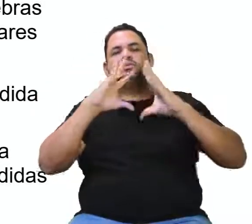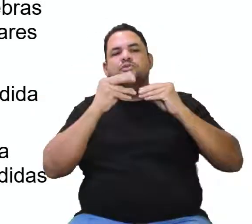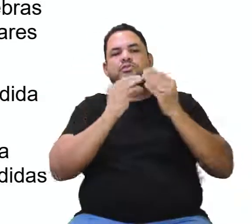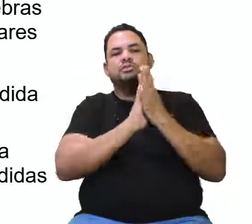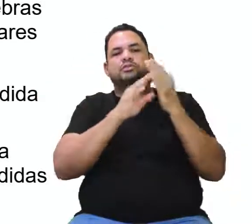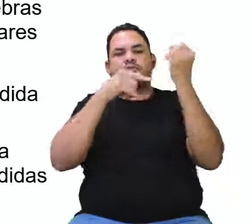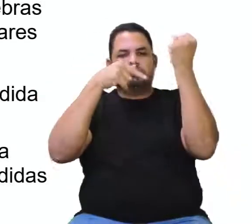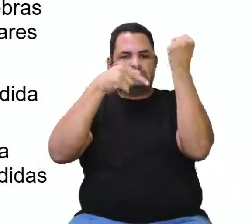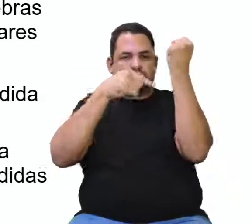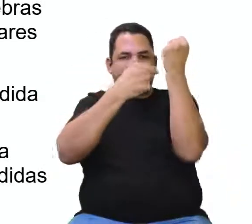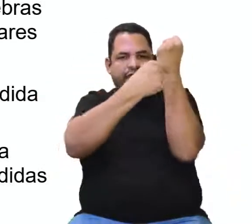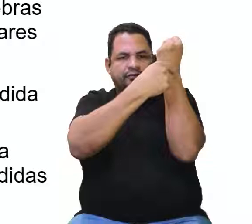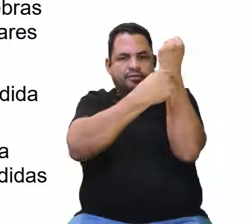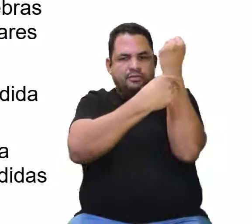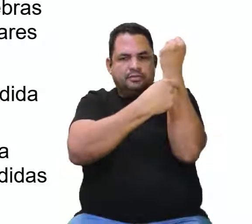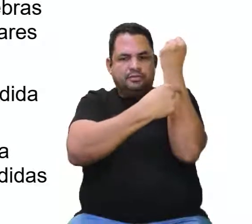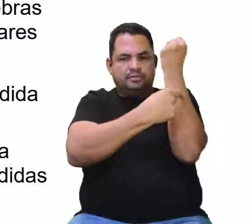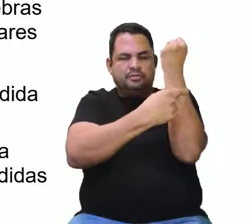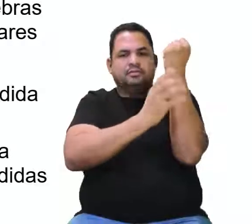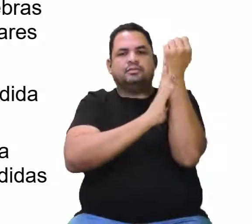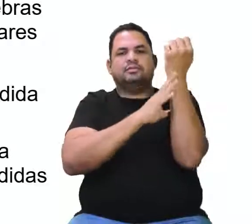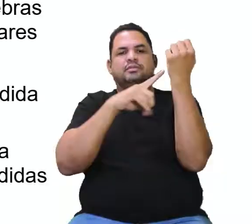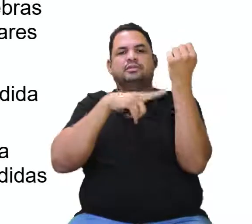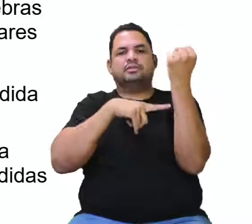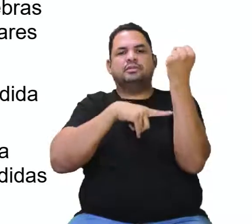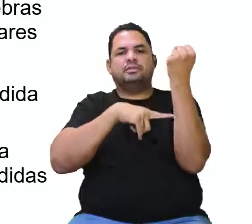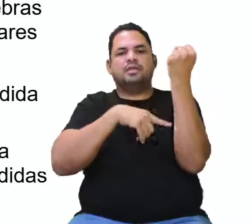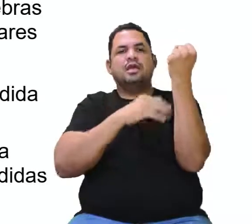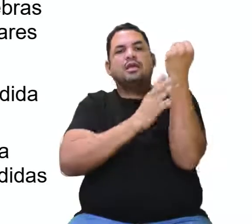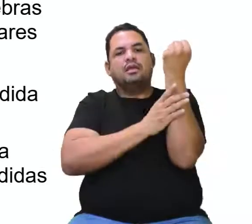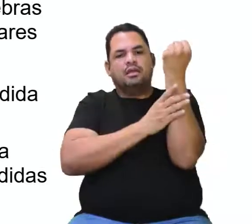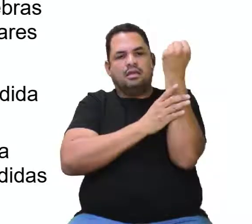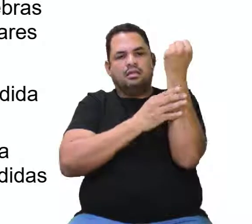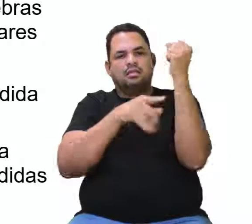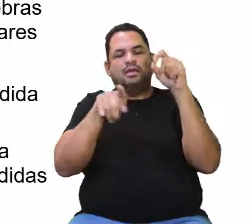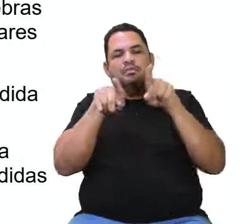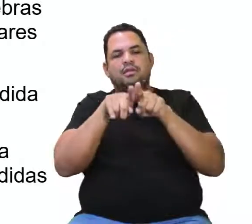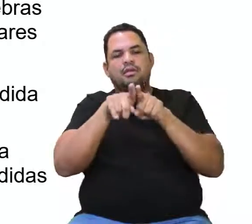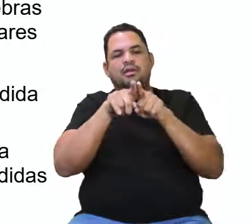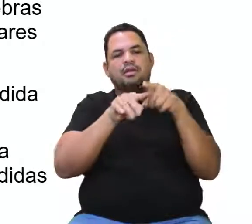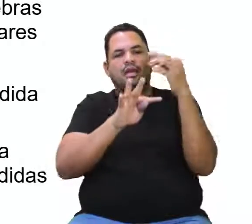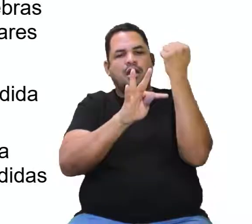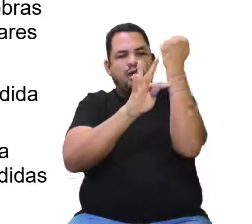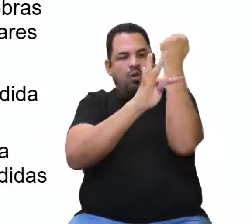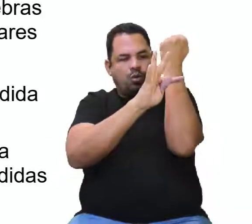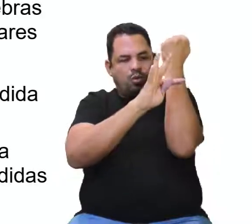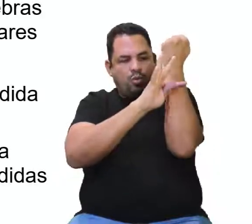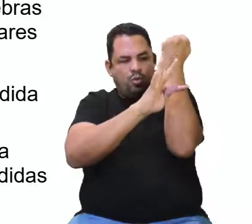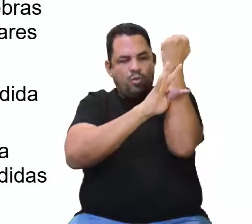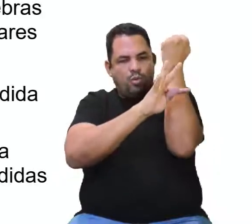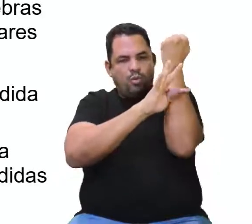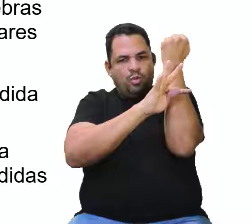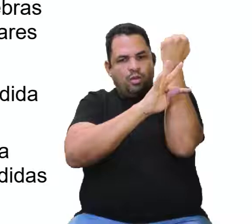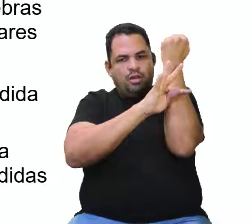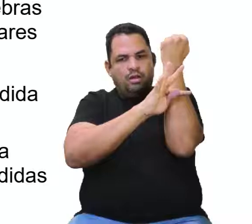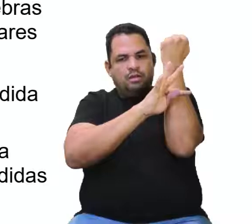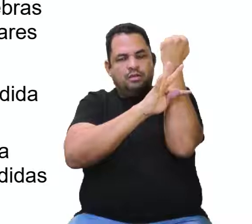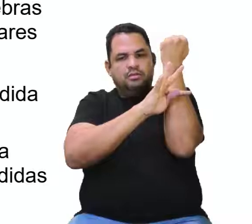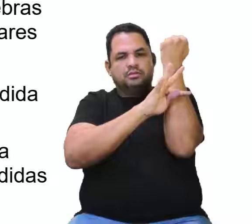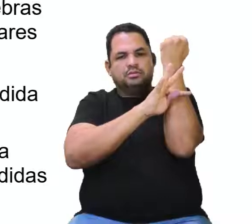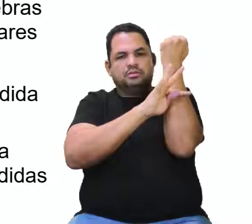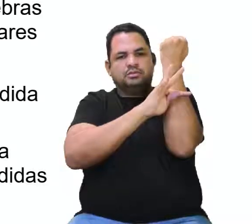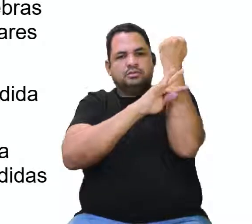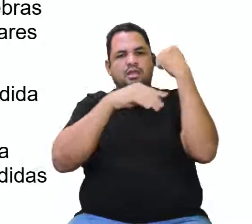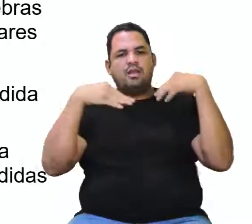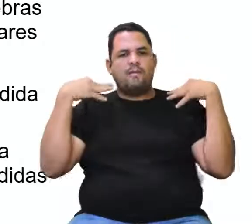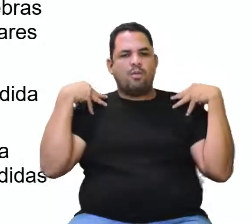aí de 7 vértebras. A gente tem as torácicas, que é uma região mais voltada ali, já próxima à